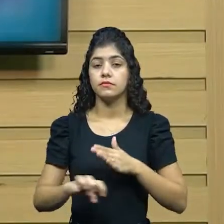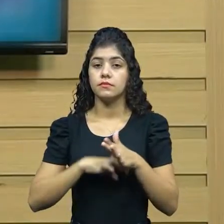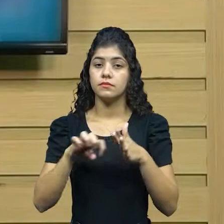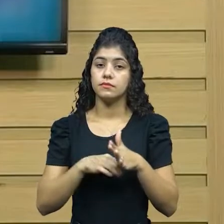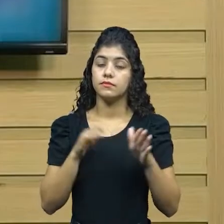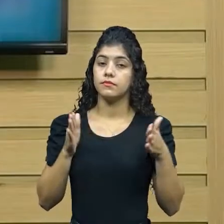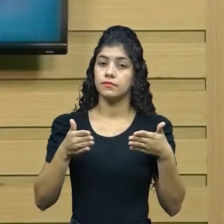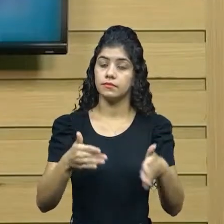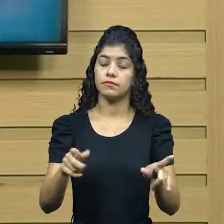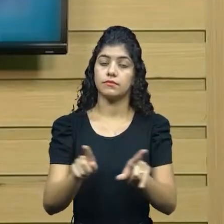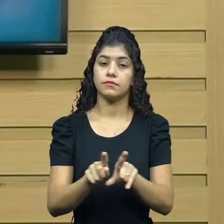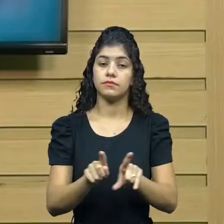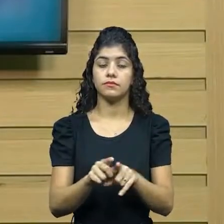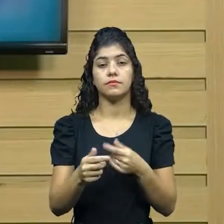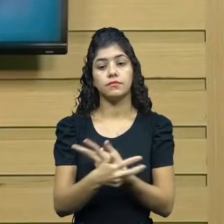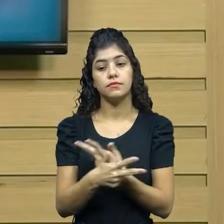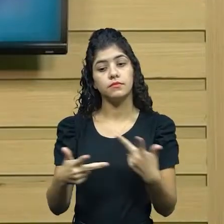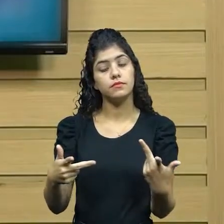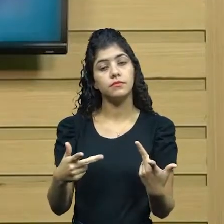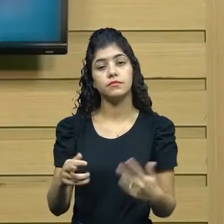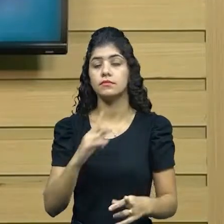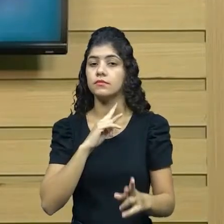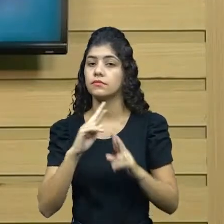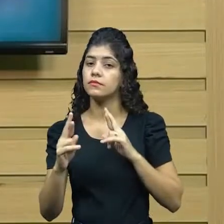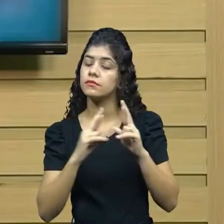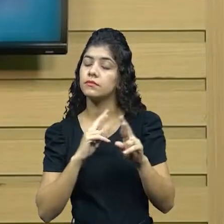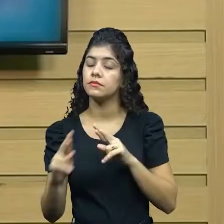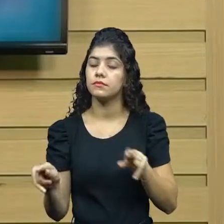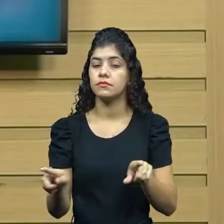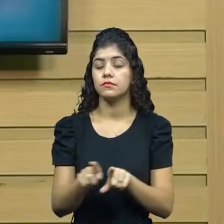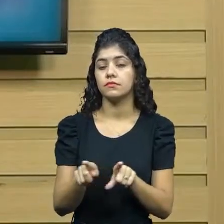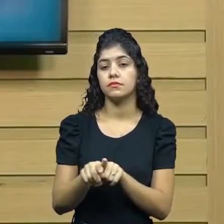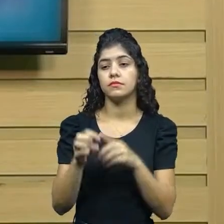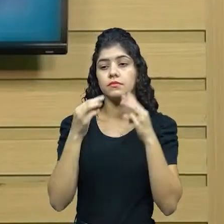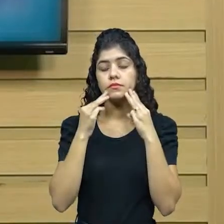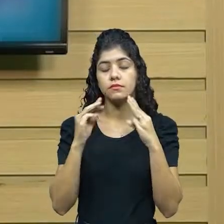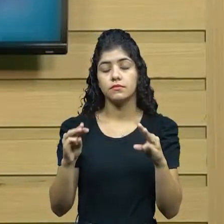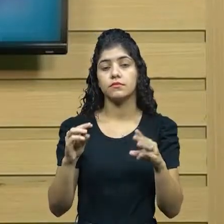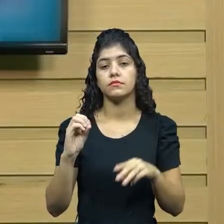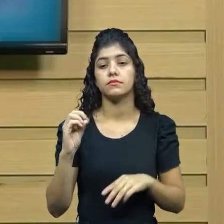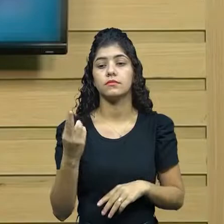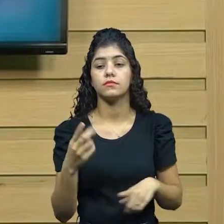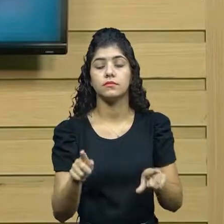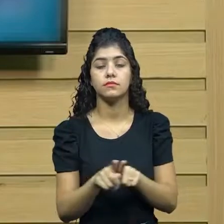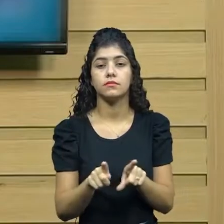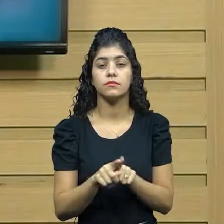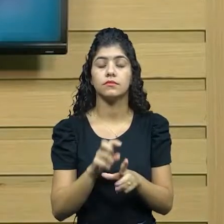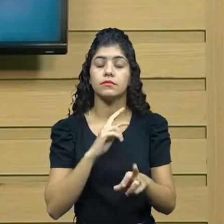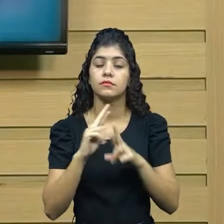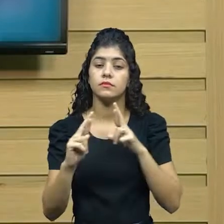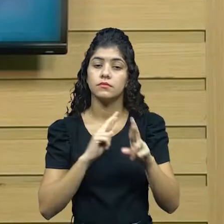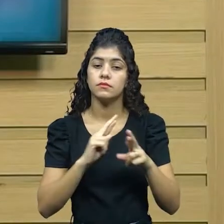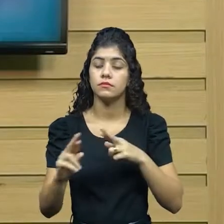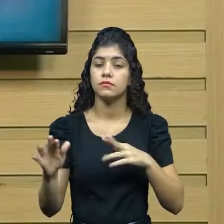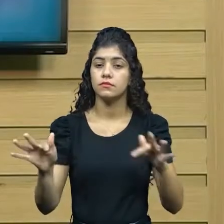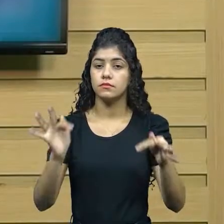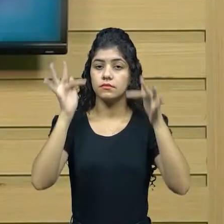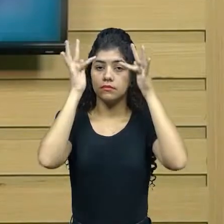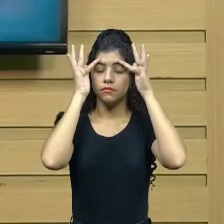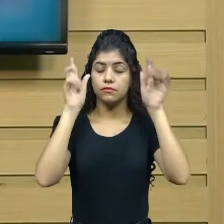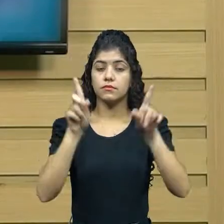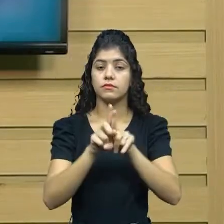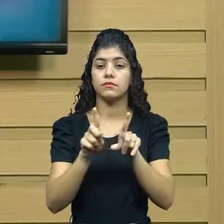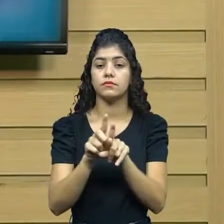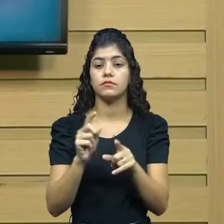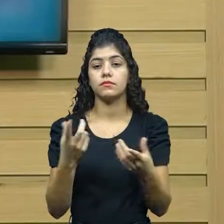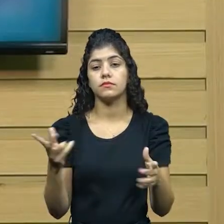muito também para o relacionamento publicitário ou o de relacionamento de fidelização entre os